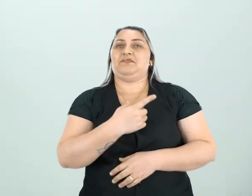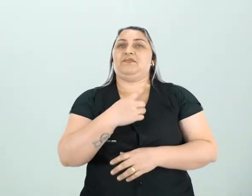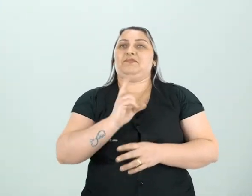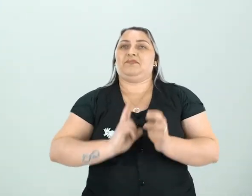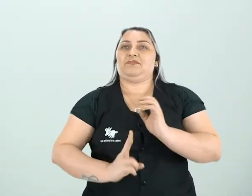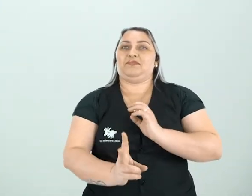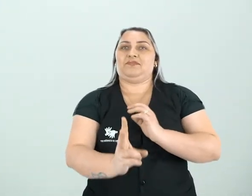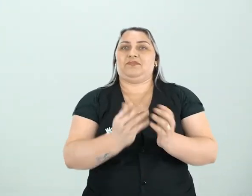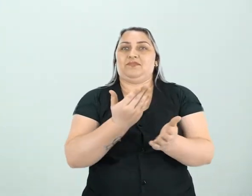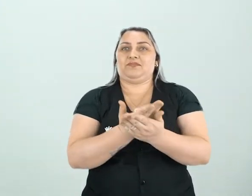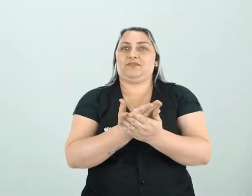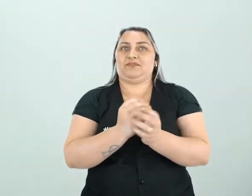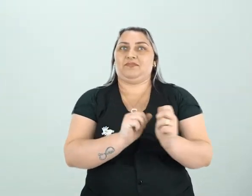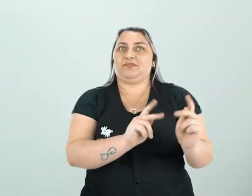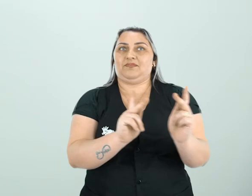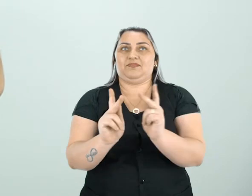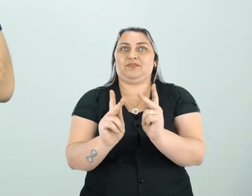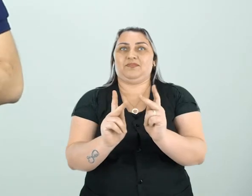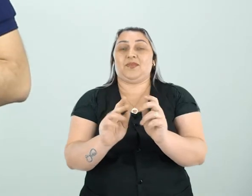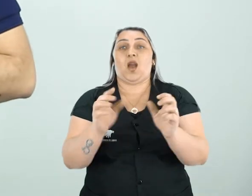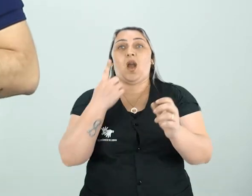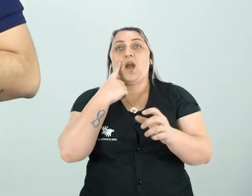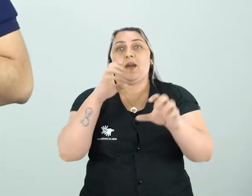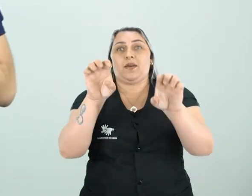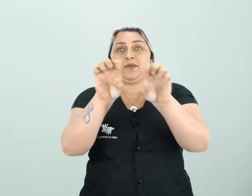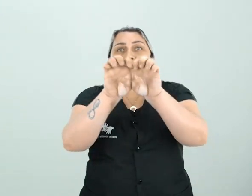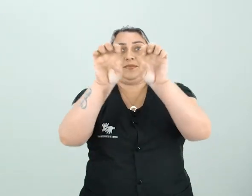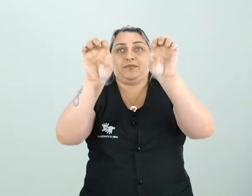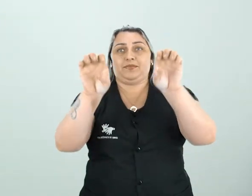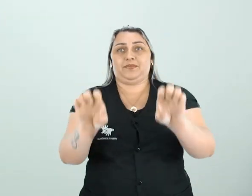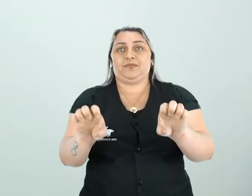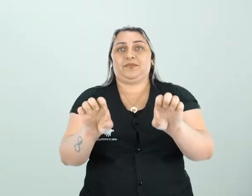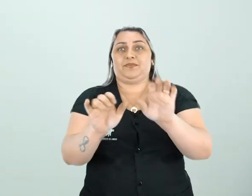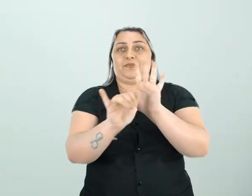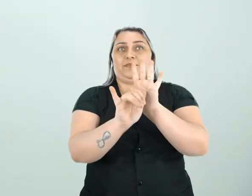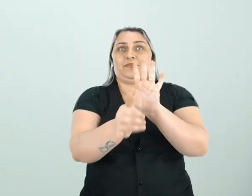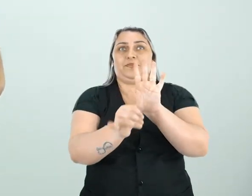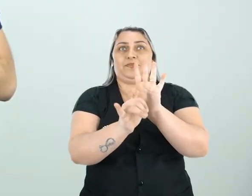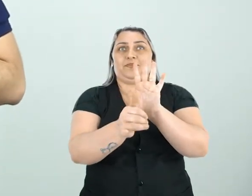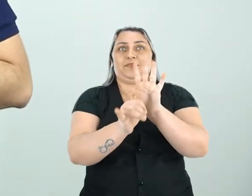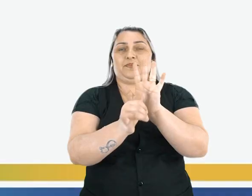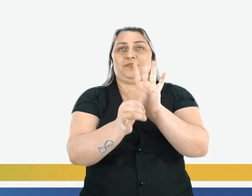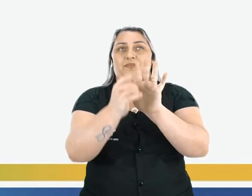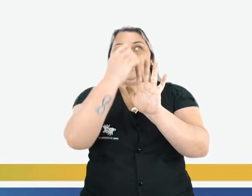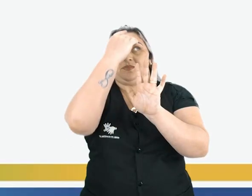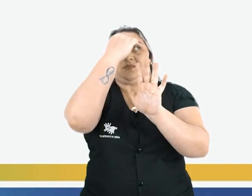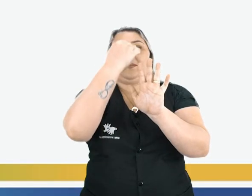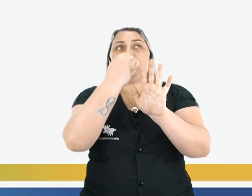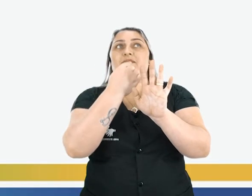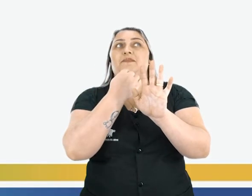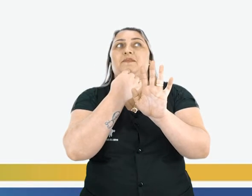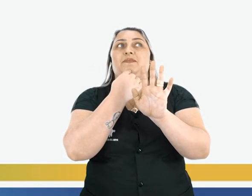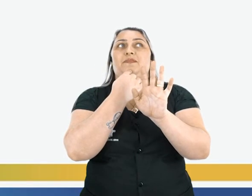aula? Ok. Ó, vamos falar da estrutura de uma fábula. Olha aí a imagem.